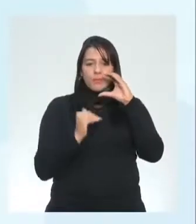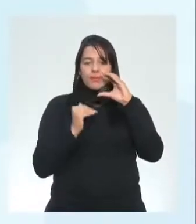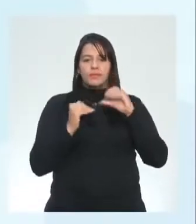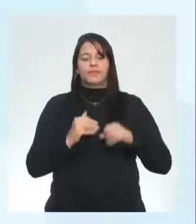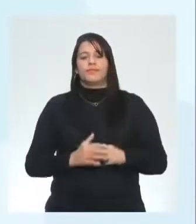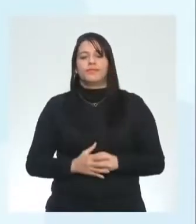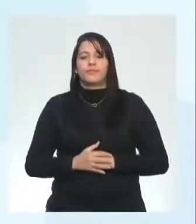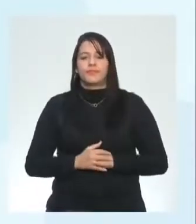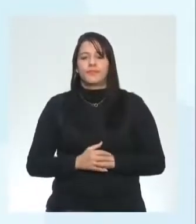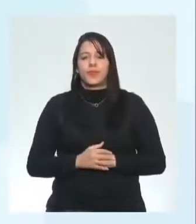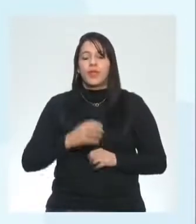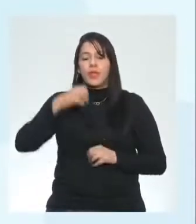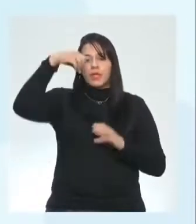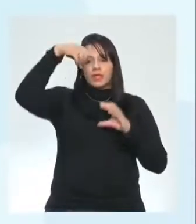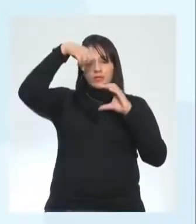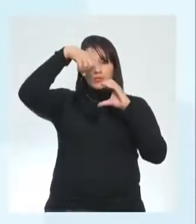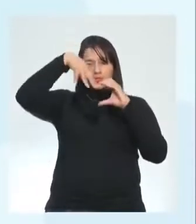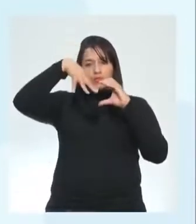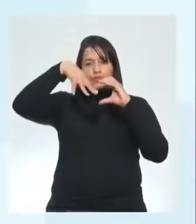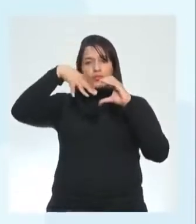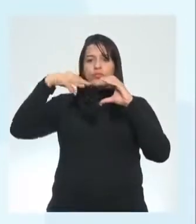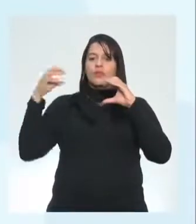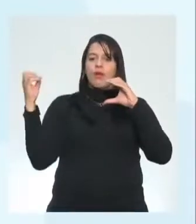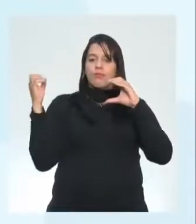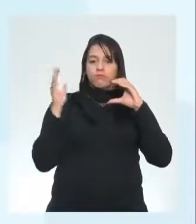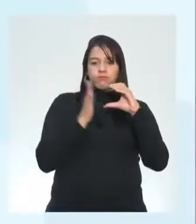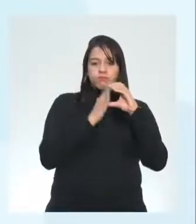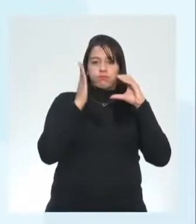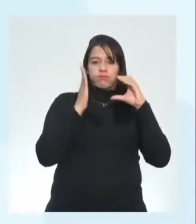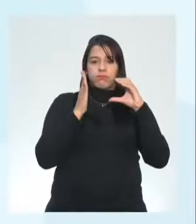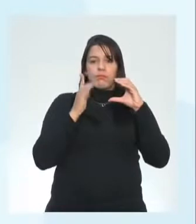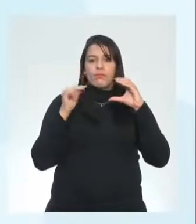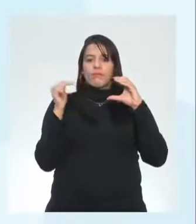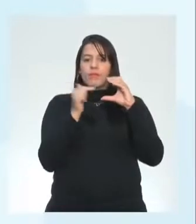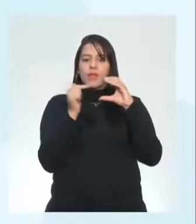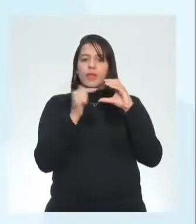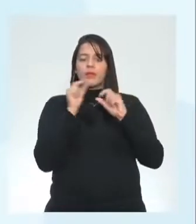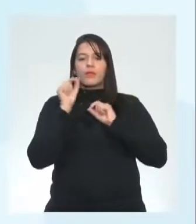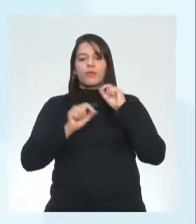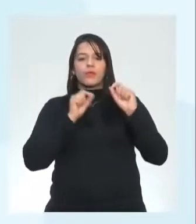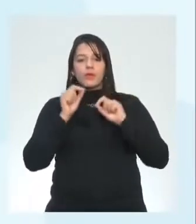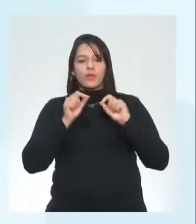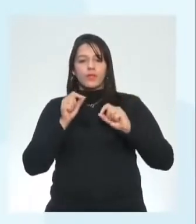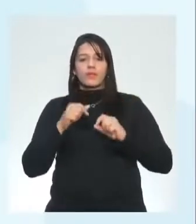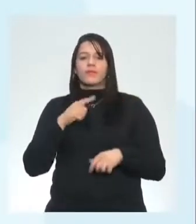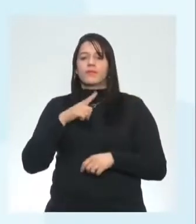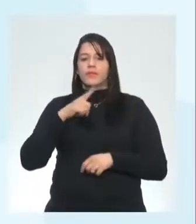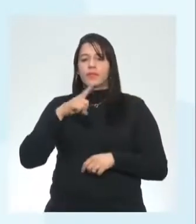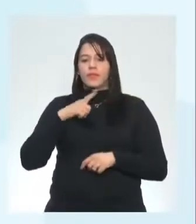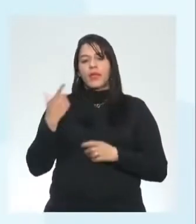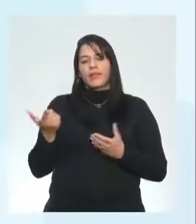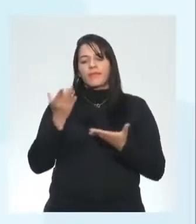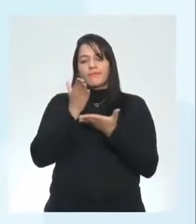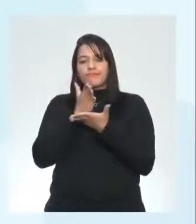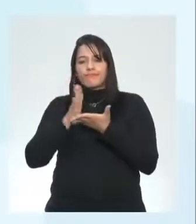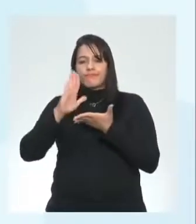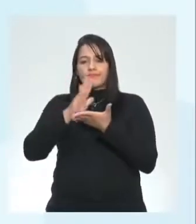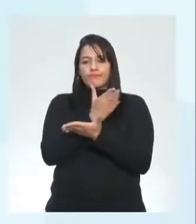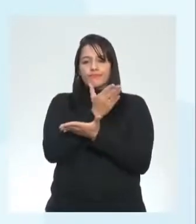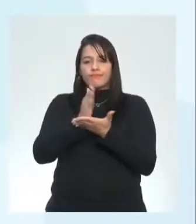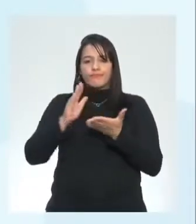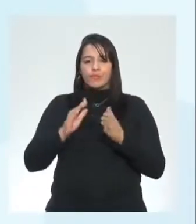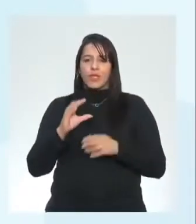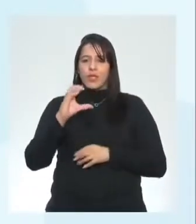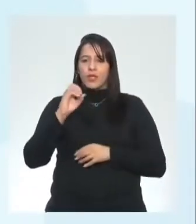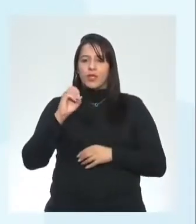caso. E a luz, então, quando ela chega nos olhos, ela vai sofrer por um processo aí de refração quando ela passa pela